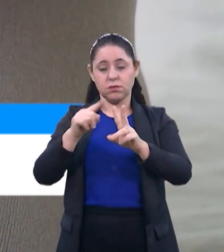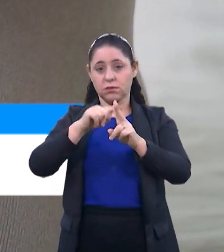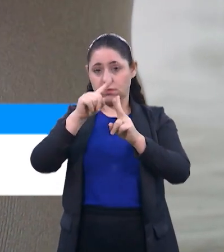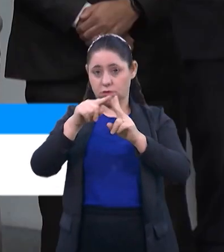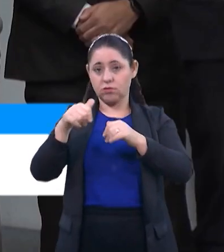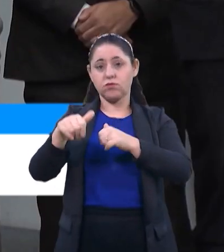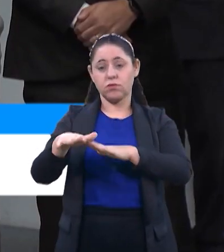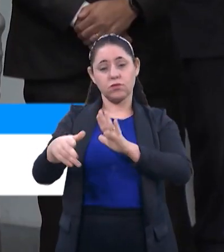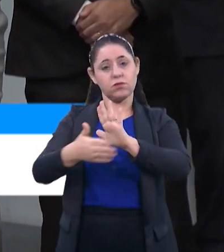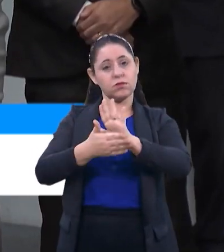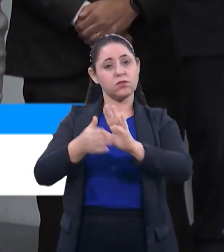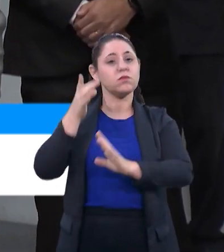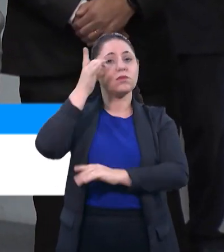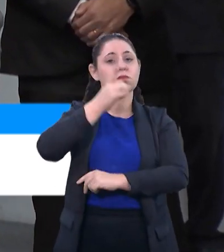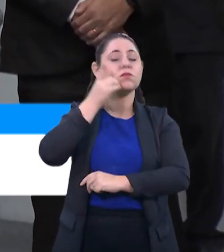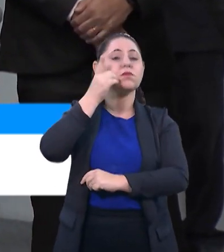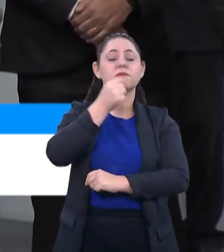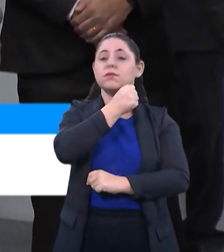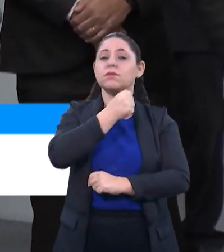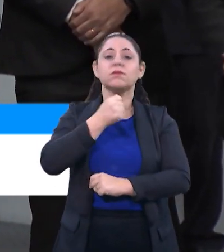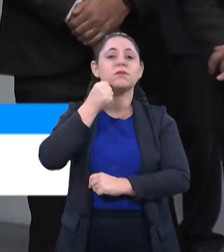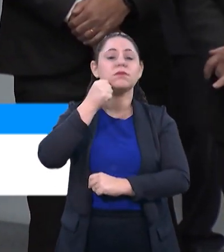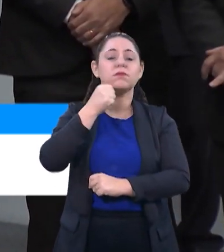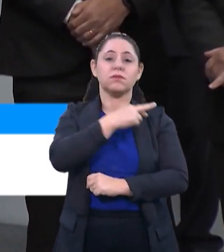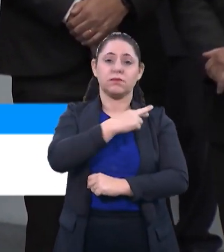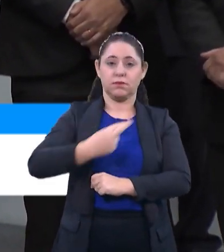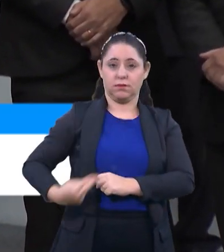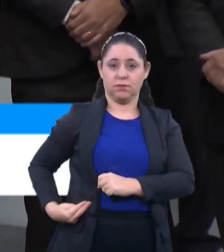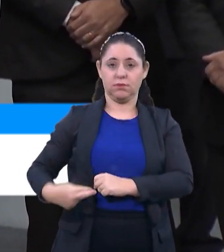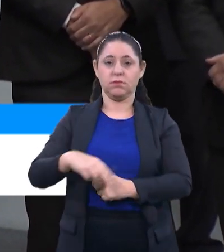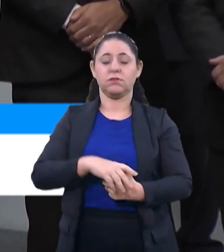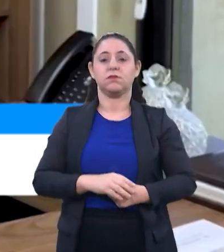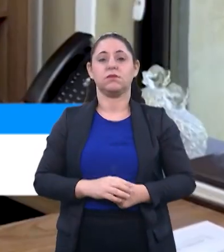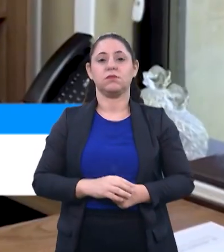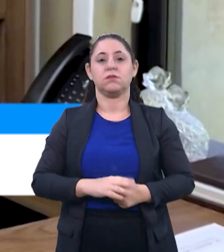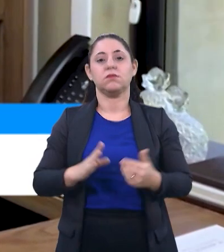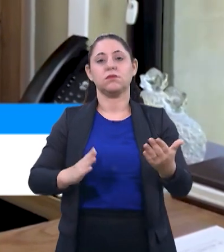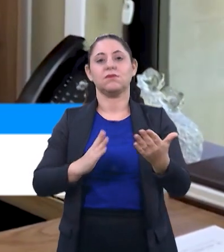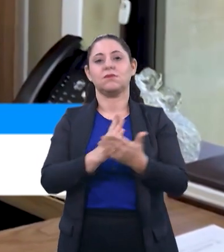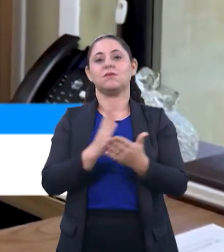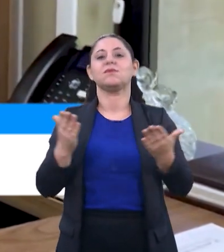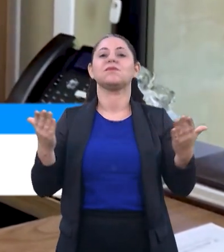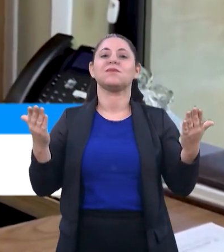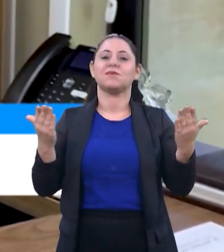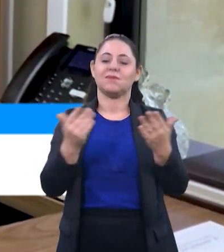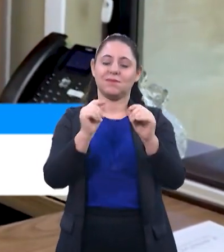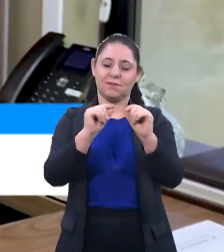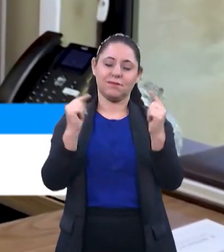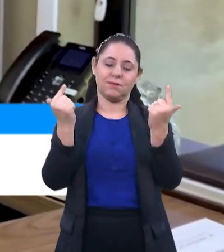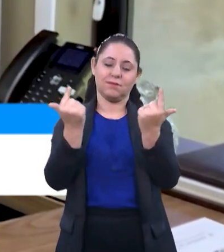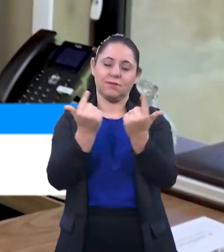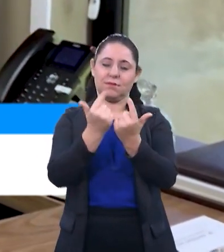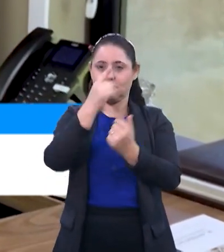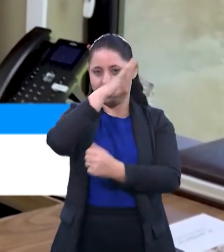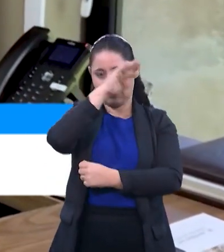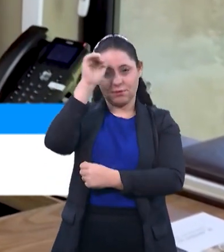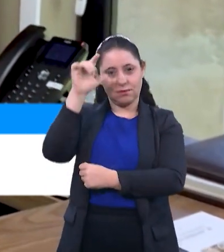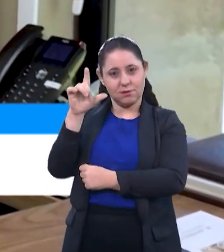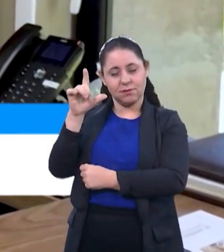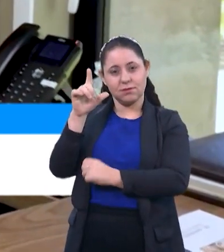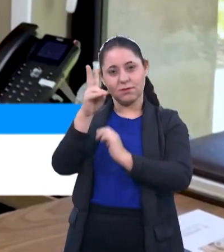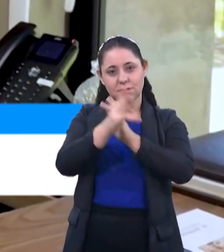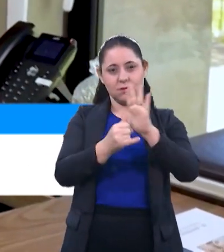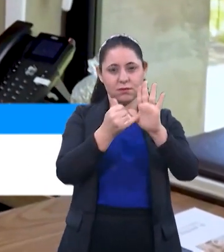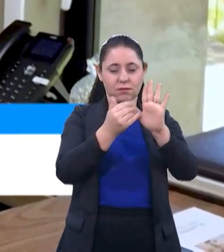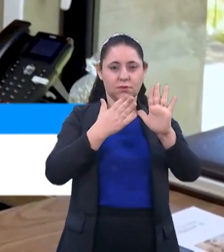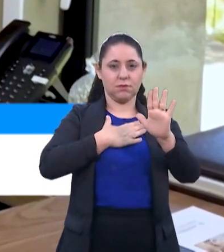mês de setembro. O autor da proposta é o deputado Antônio Vaz, do Republicanos. Foi aprovado hoje na Assembleia Legislativa de Mato Grosso do